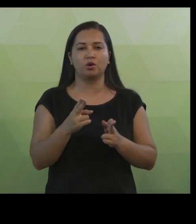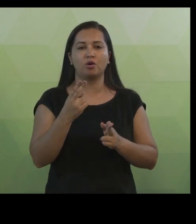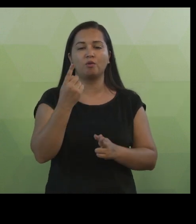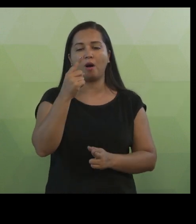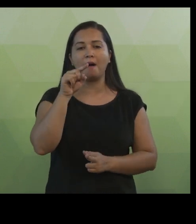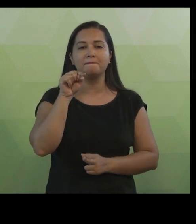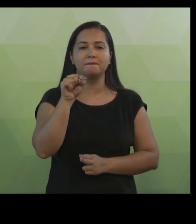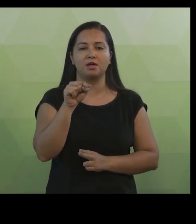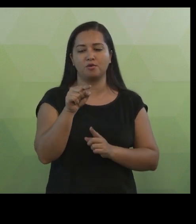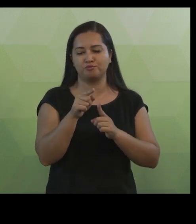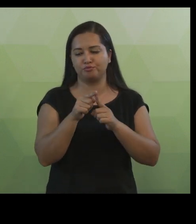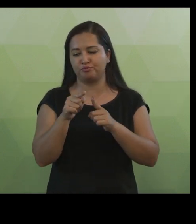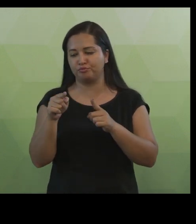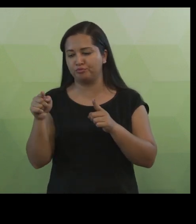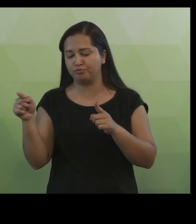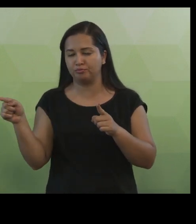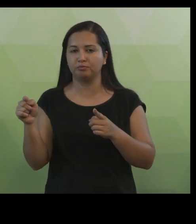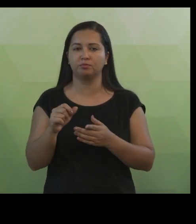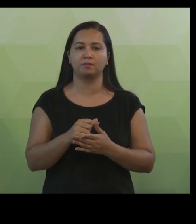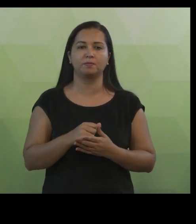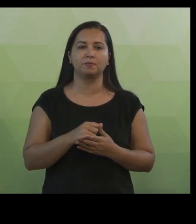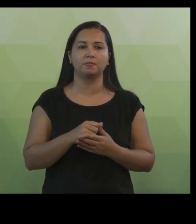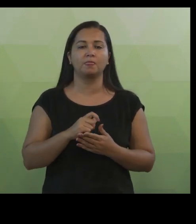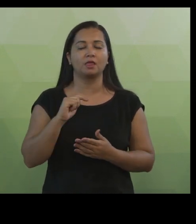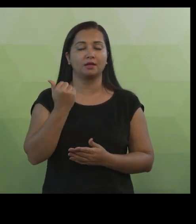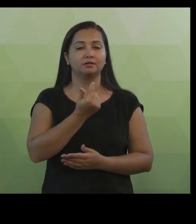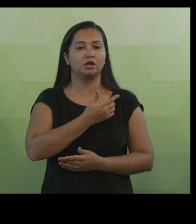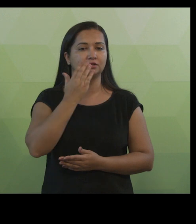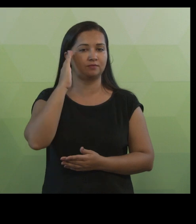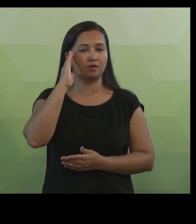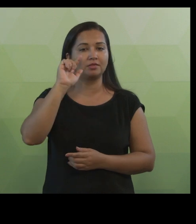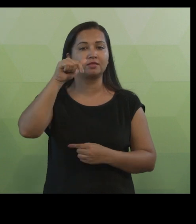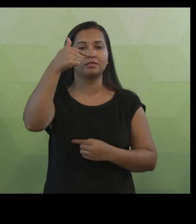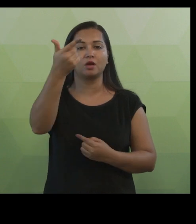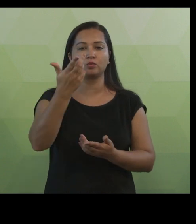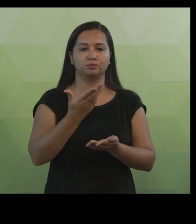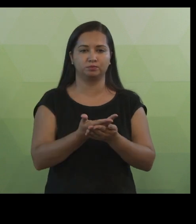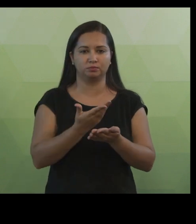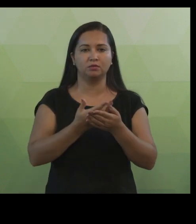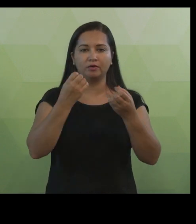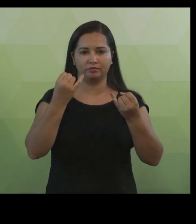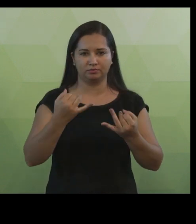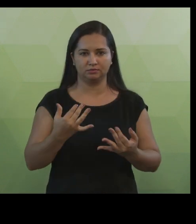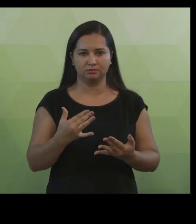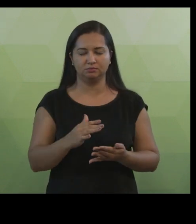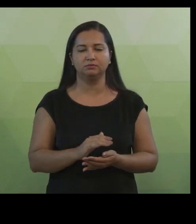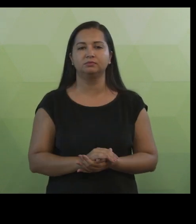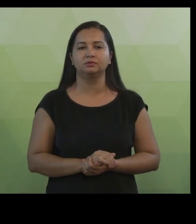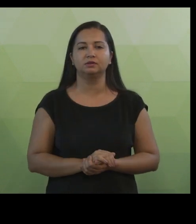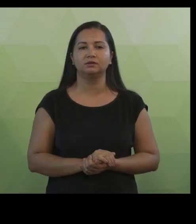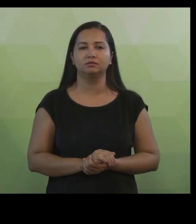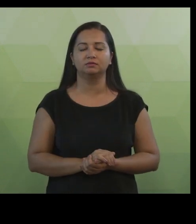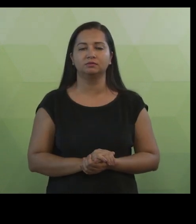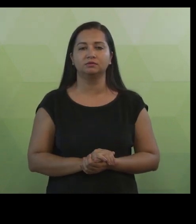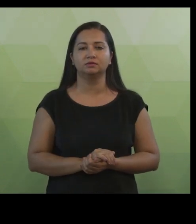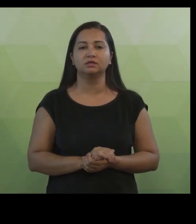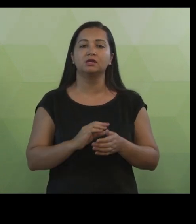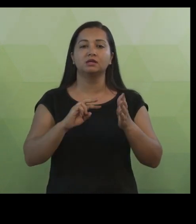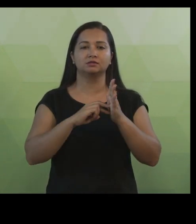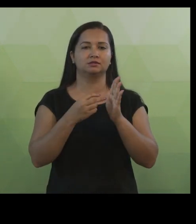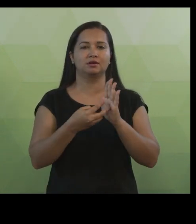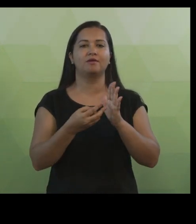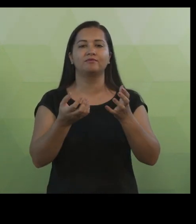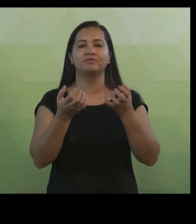criado a partir de outros tipos existentes na linguagem. A declaração é no formato básico. Qual tipo de dado básico?